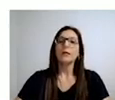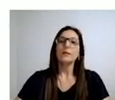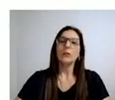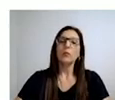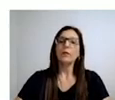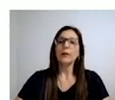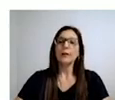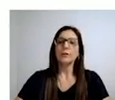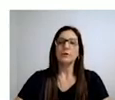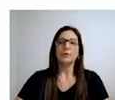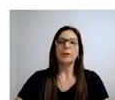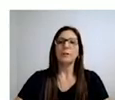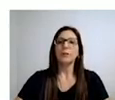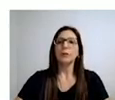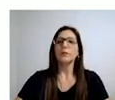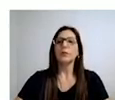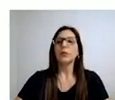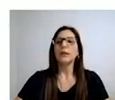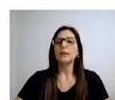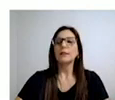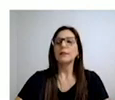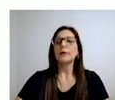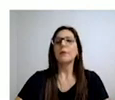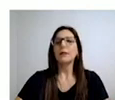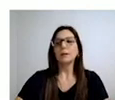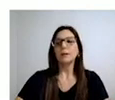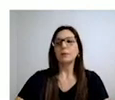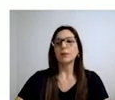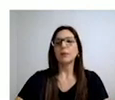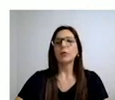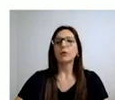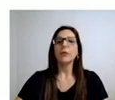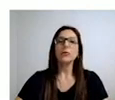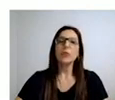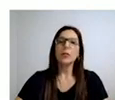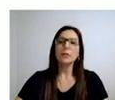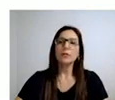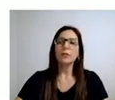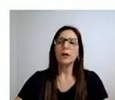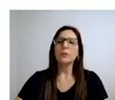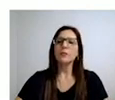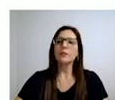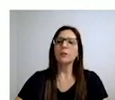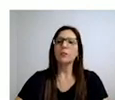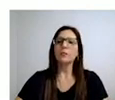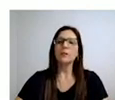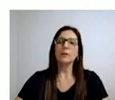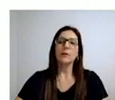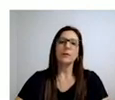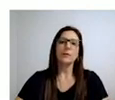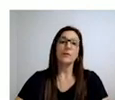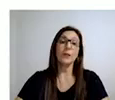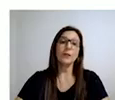Então, o ovário da flor se localiza na base da flor e contém os óvulos, aonde se encontram os